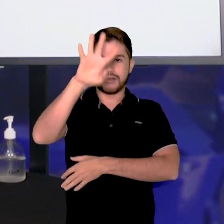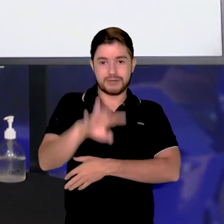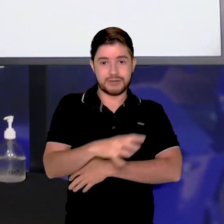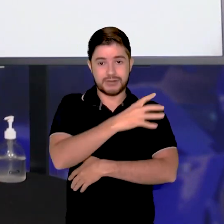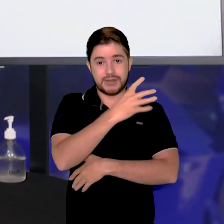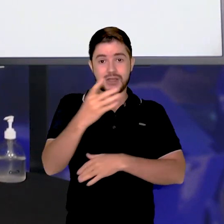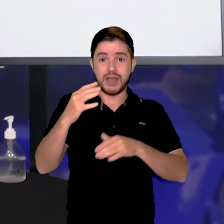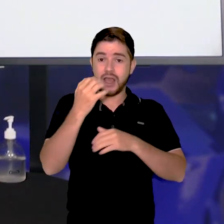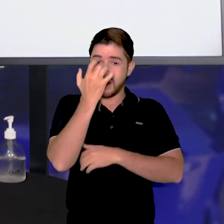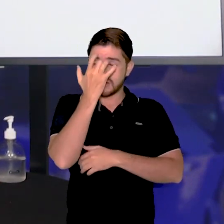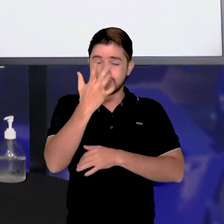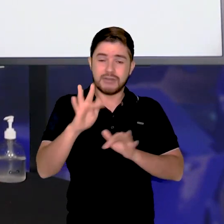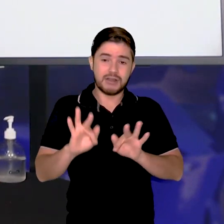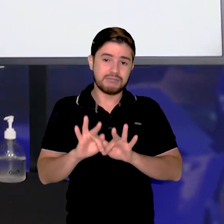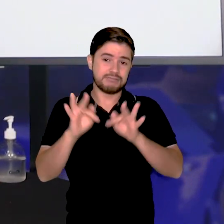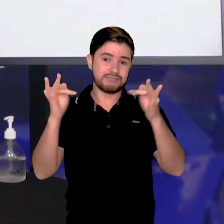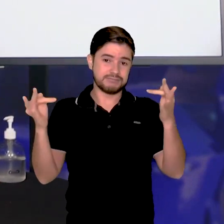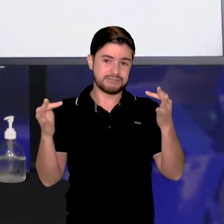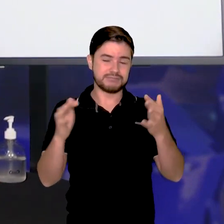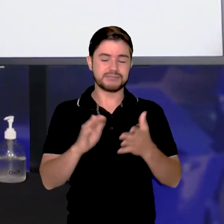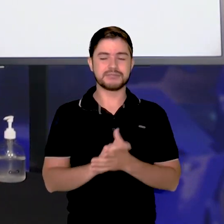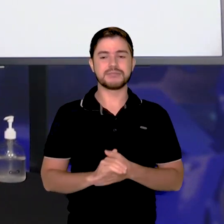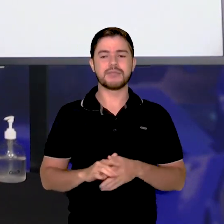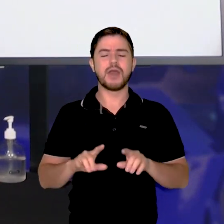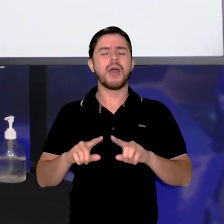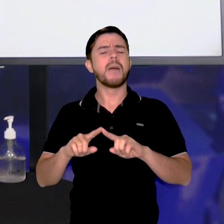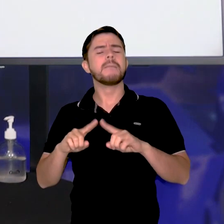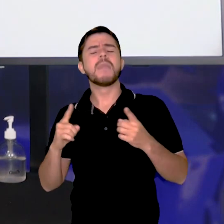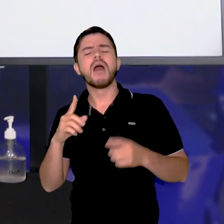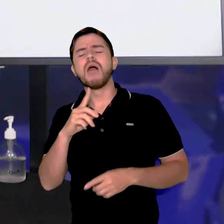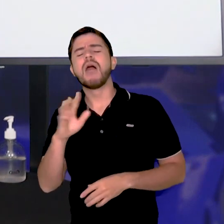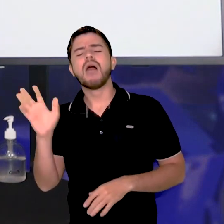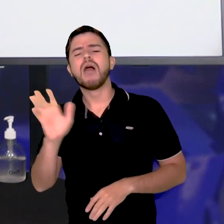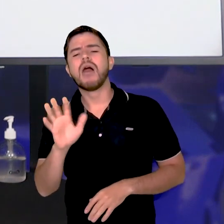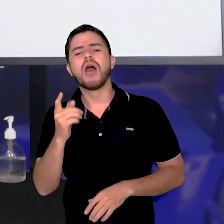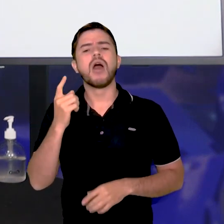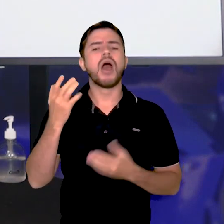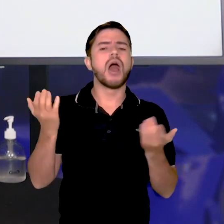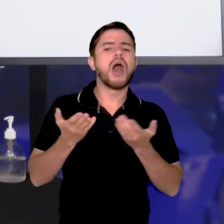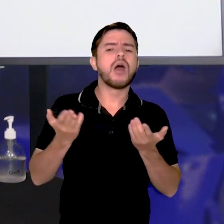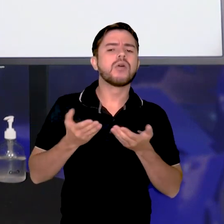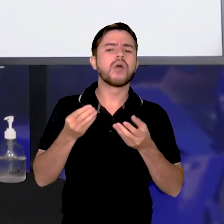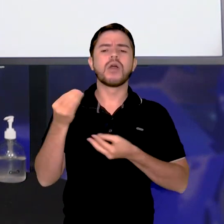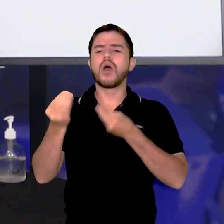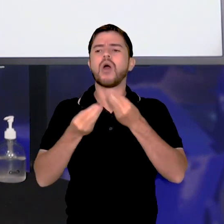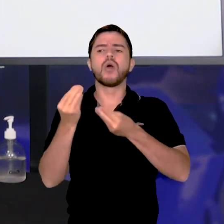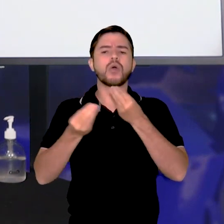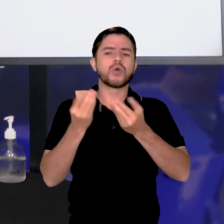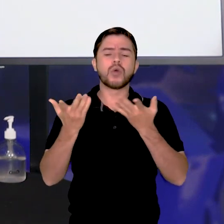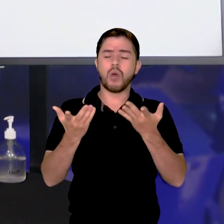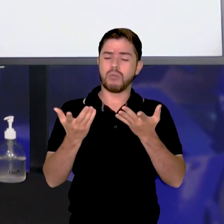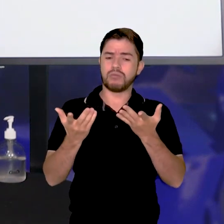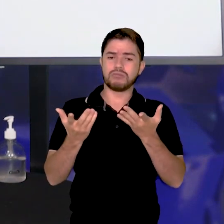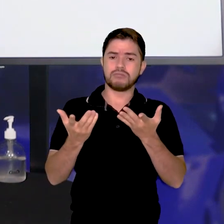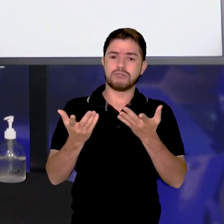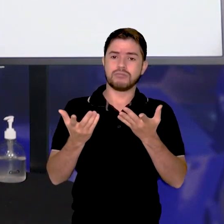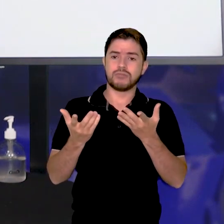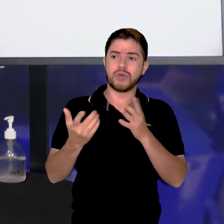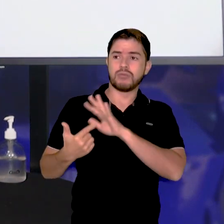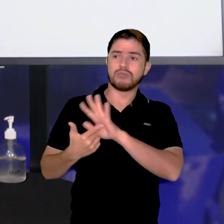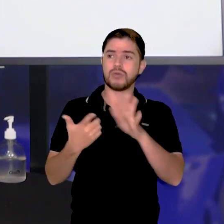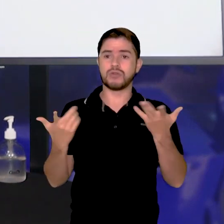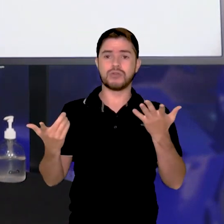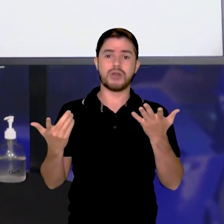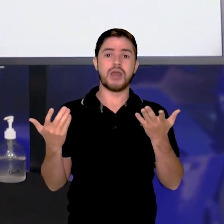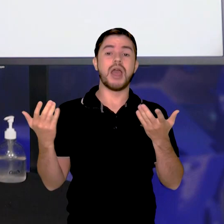forma mais simples possível. Professor, agora que eu construí minha tabela, o que é que eu posso fazer? A gente pode colocar, pessoal, os nossos dados dentro